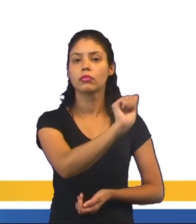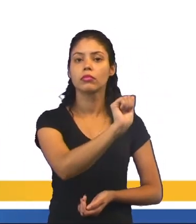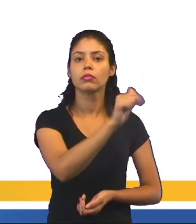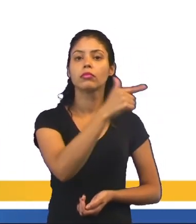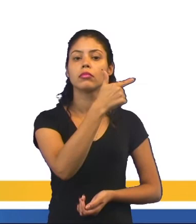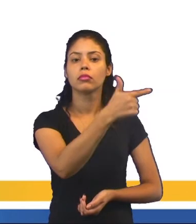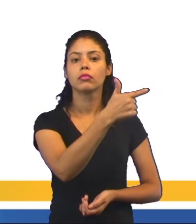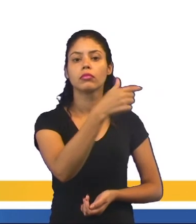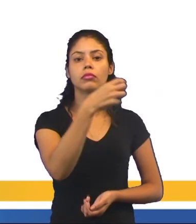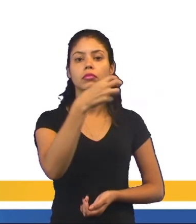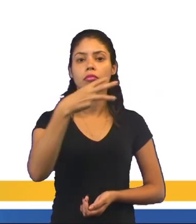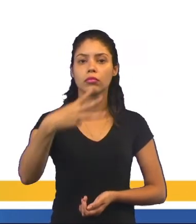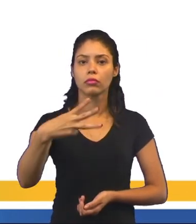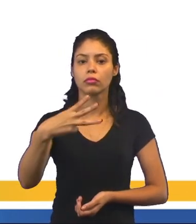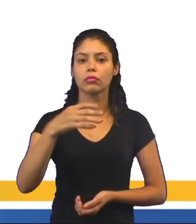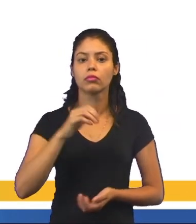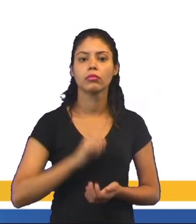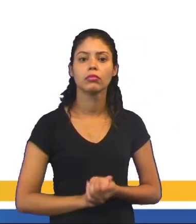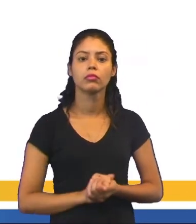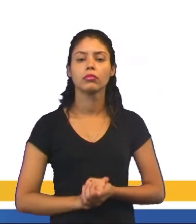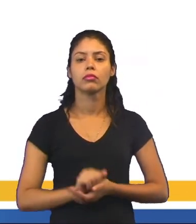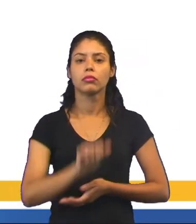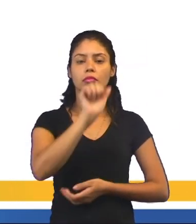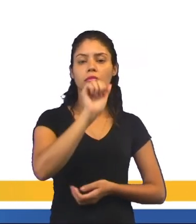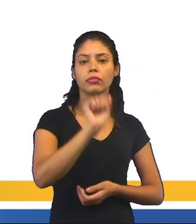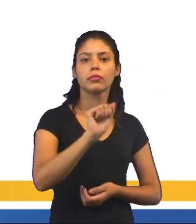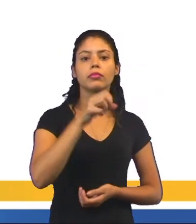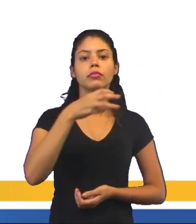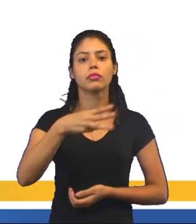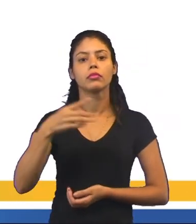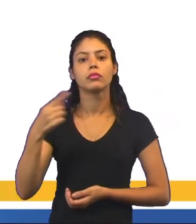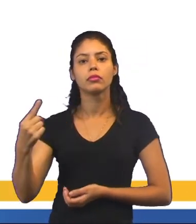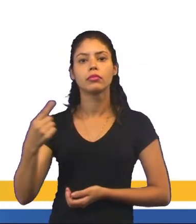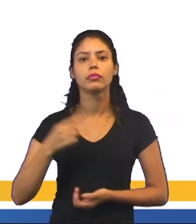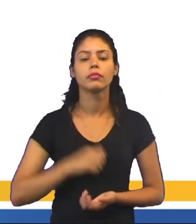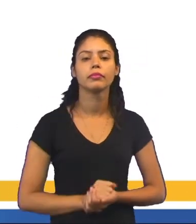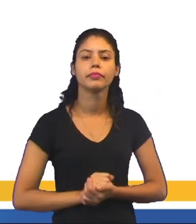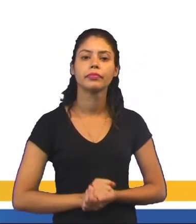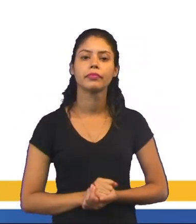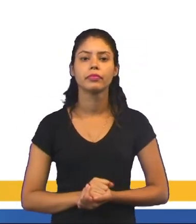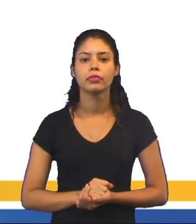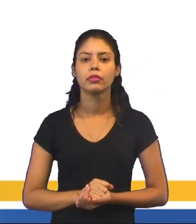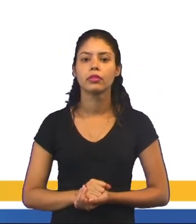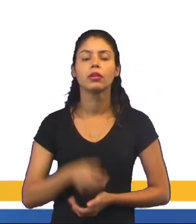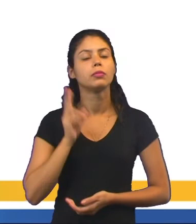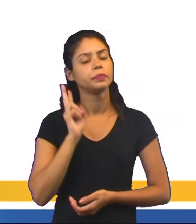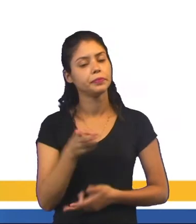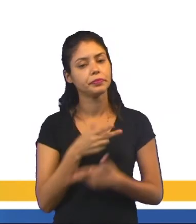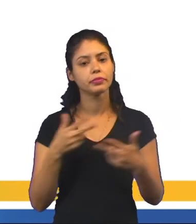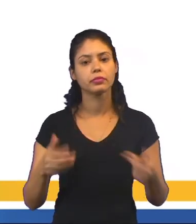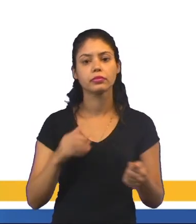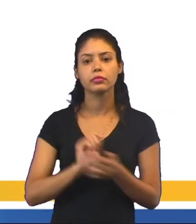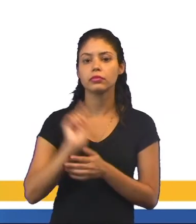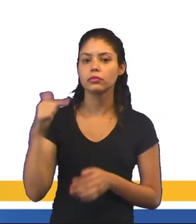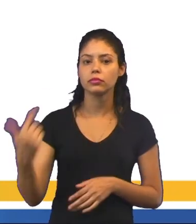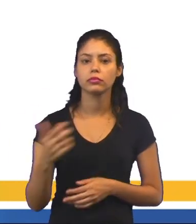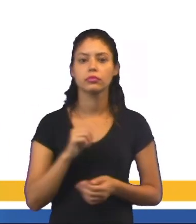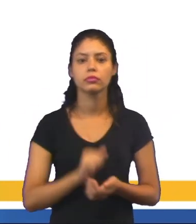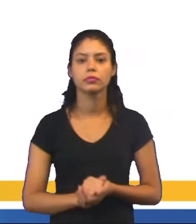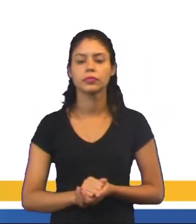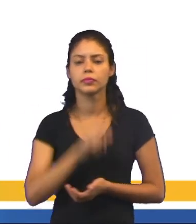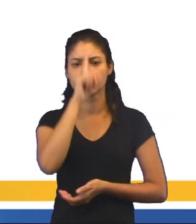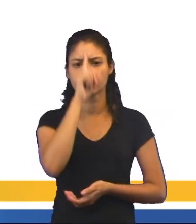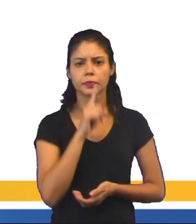A12 vezes A23 vezes A31. E a mesma coisa para o próximo, que é